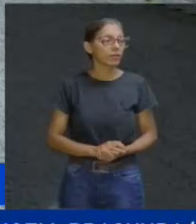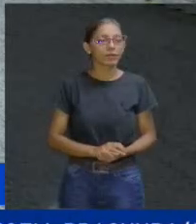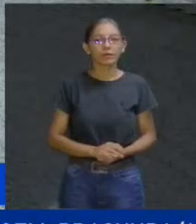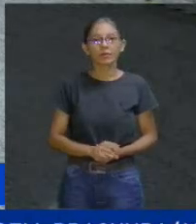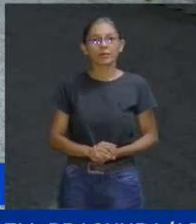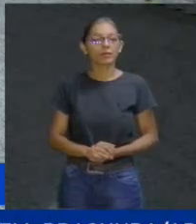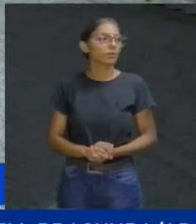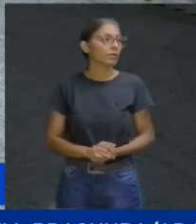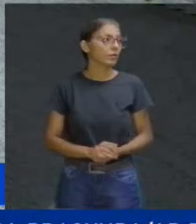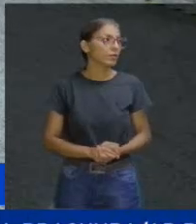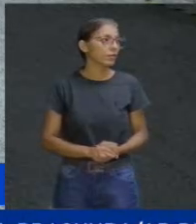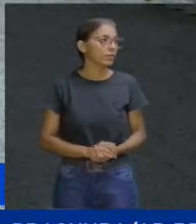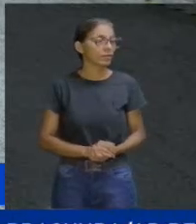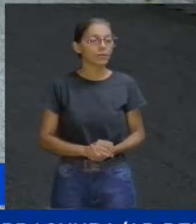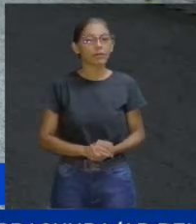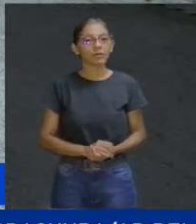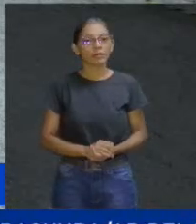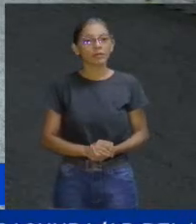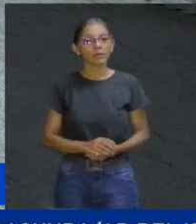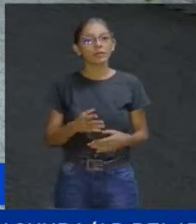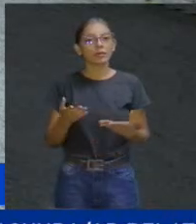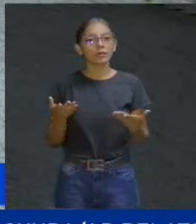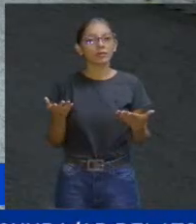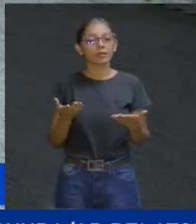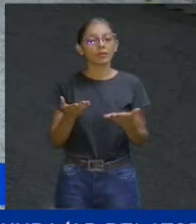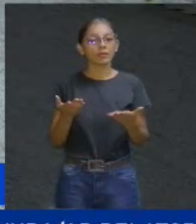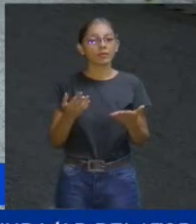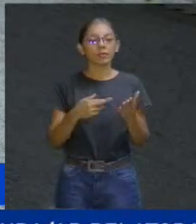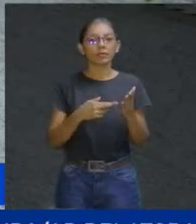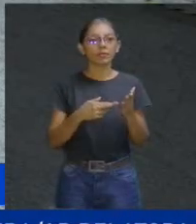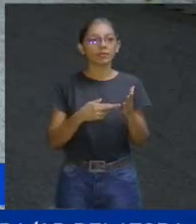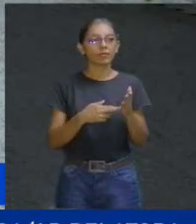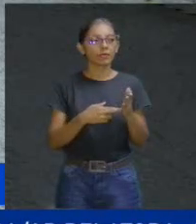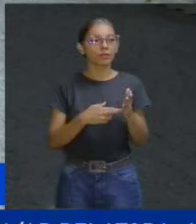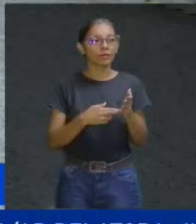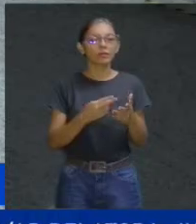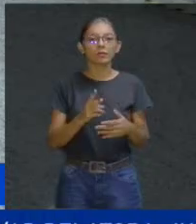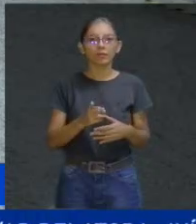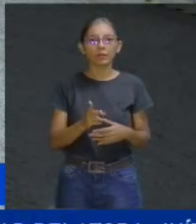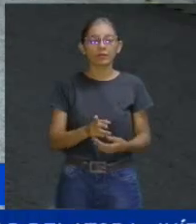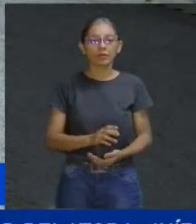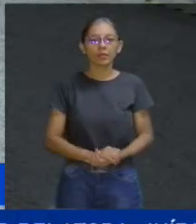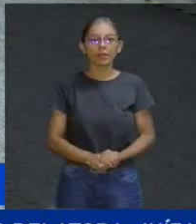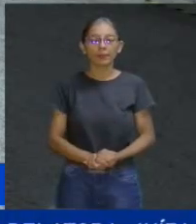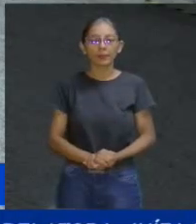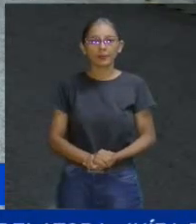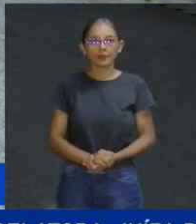Parecer ratificado. Devolvo a palavra à eminente relatora.